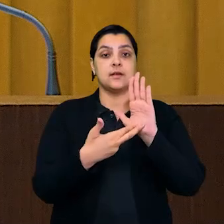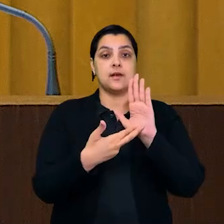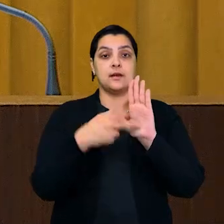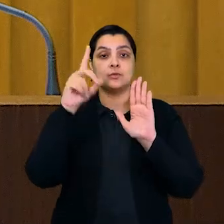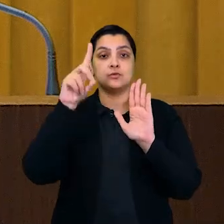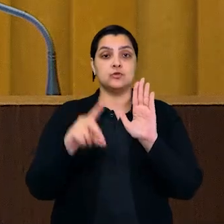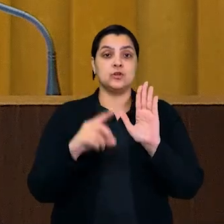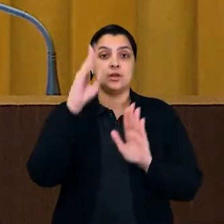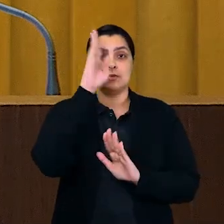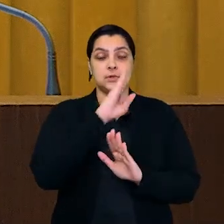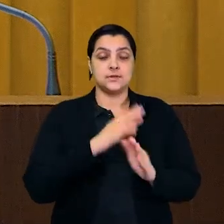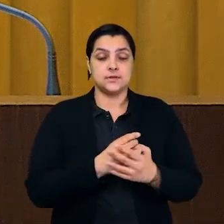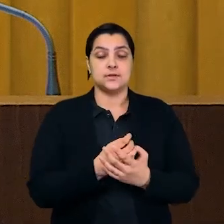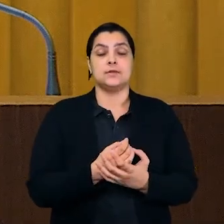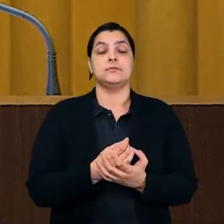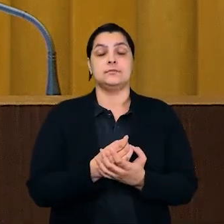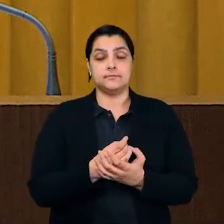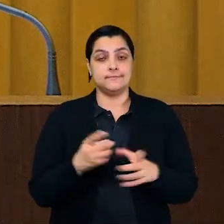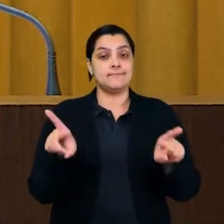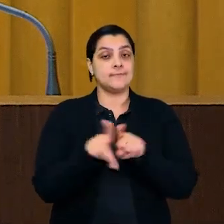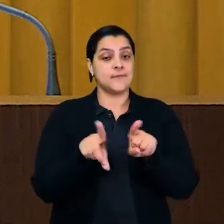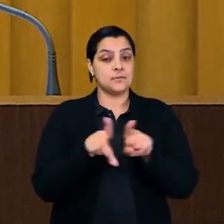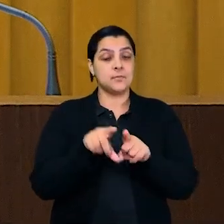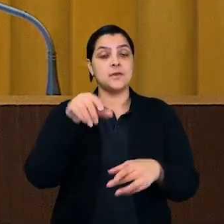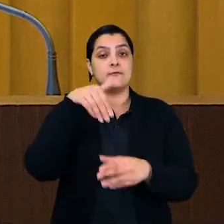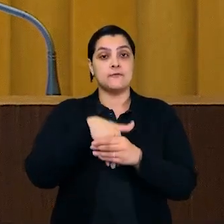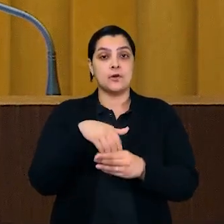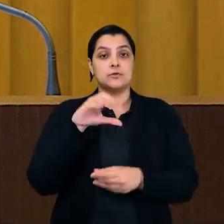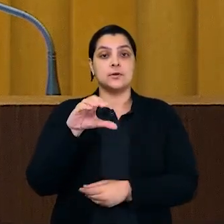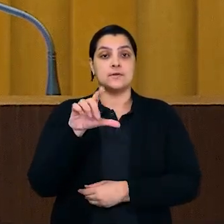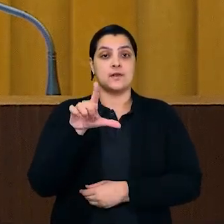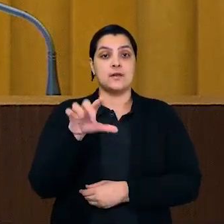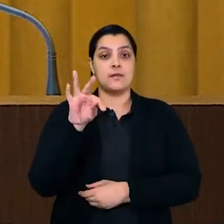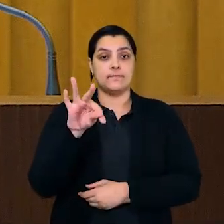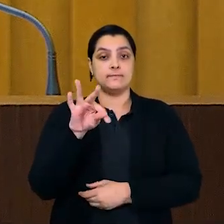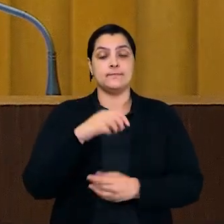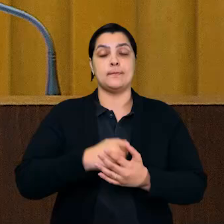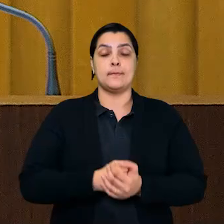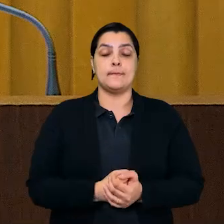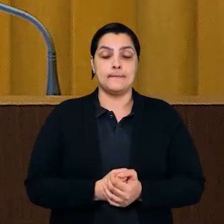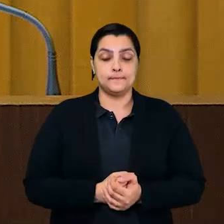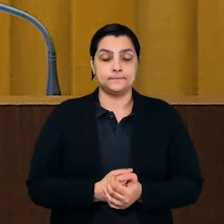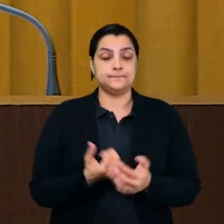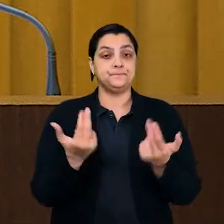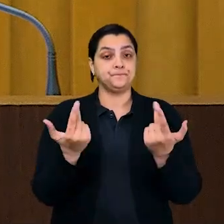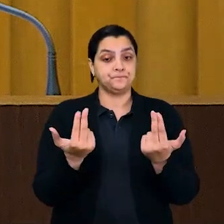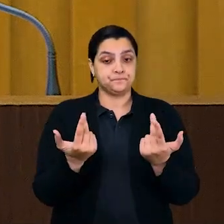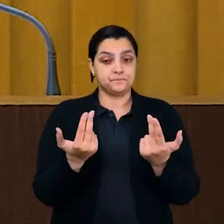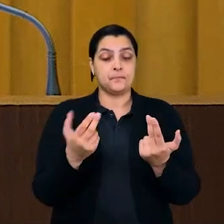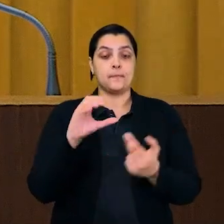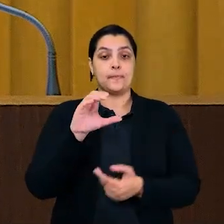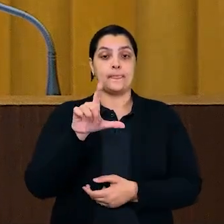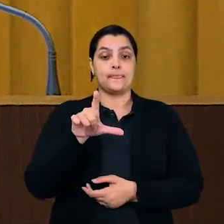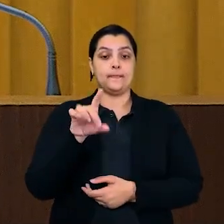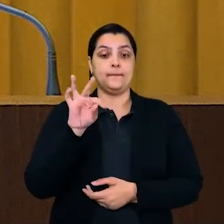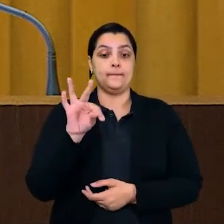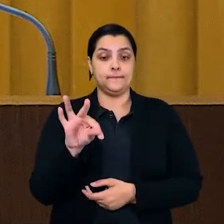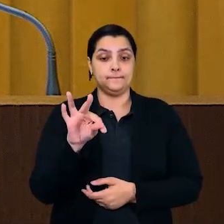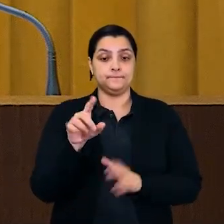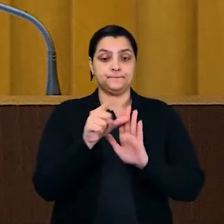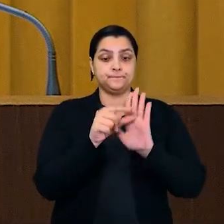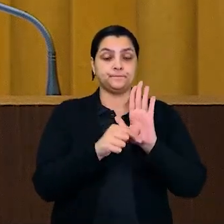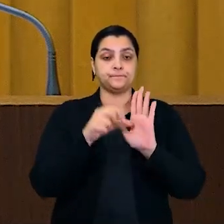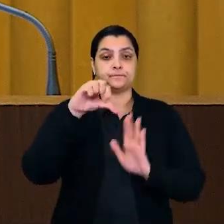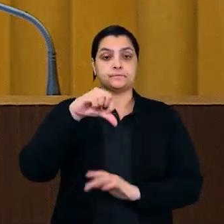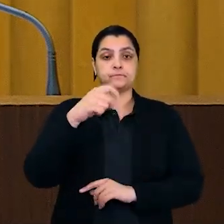do Direito Brasileiro. Ele também baseou o voto na consolidação das leis do trabalho. Da mesma forma, a CLT, no seu